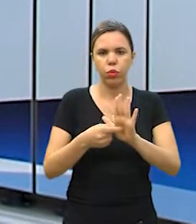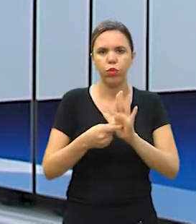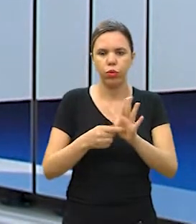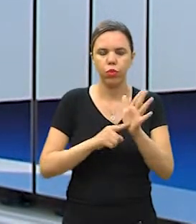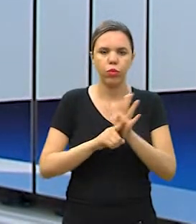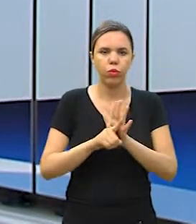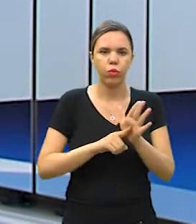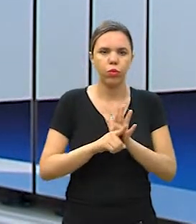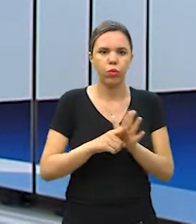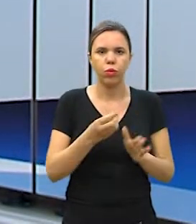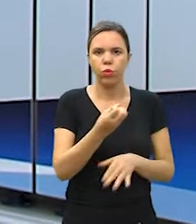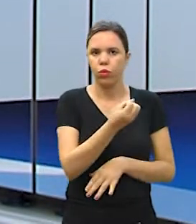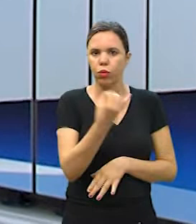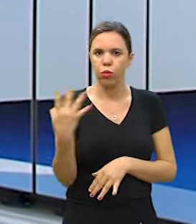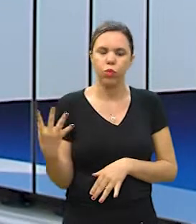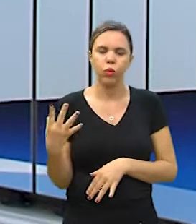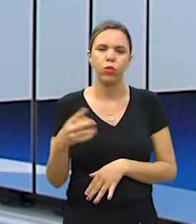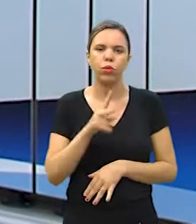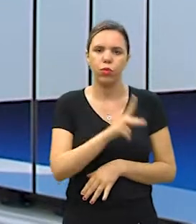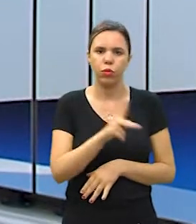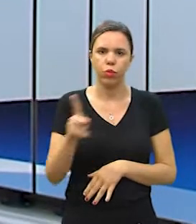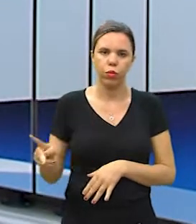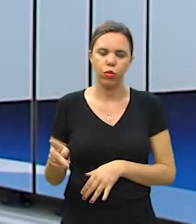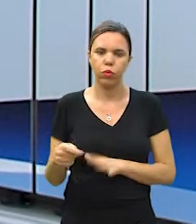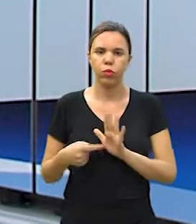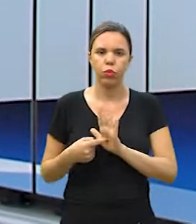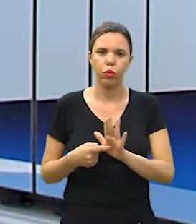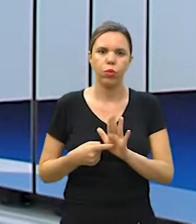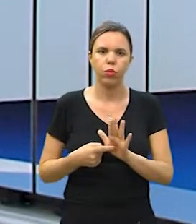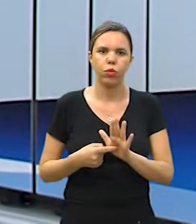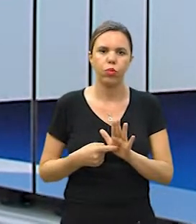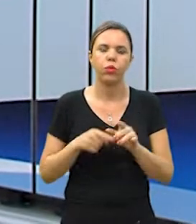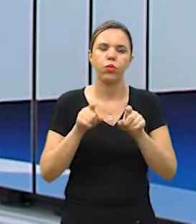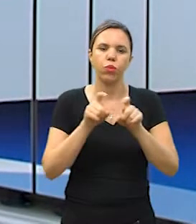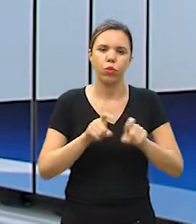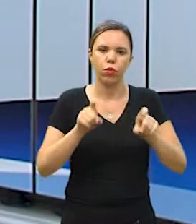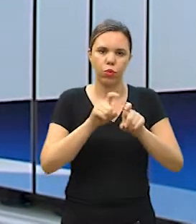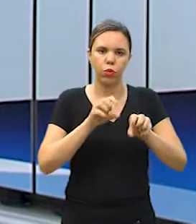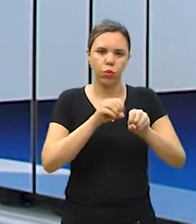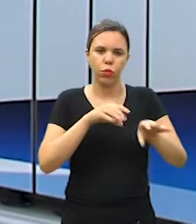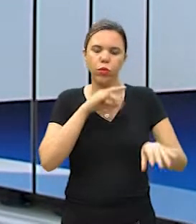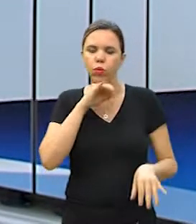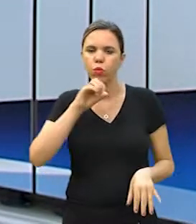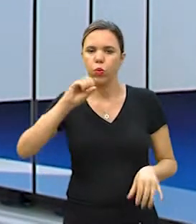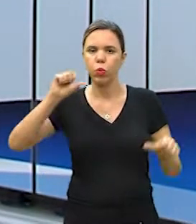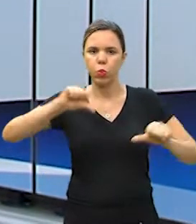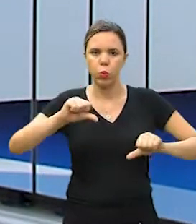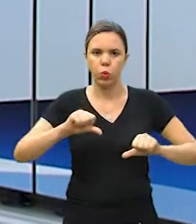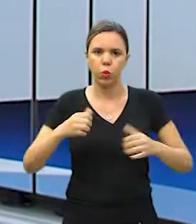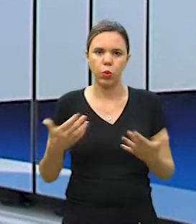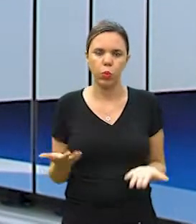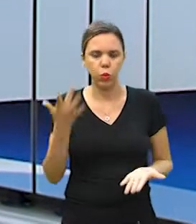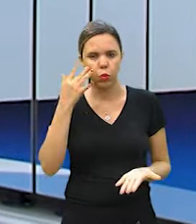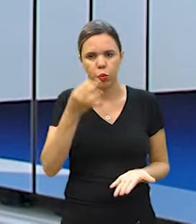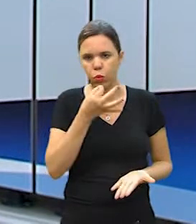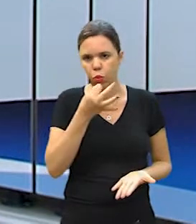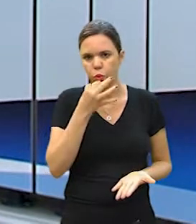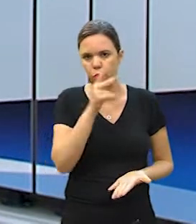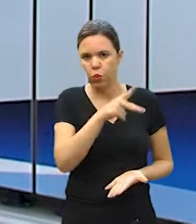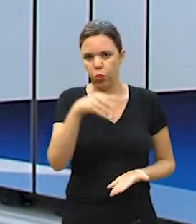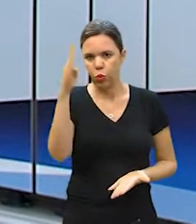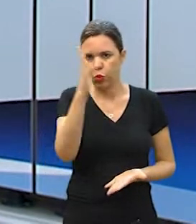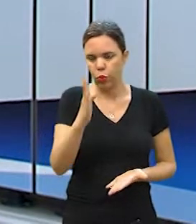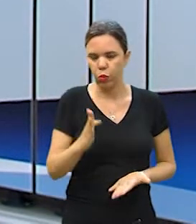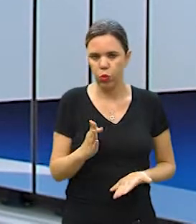apontamentos. Quase um terço dos professores classificou o ensino remoto como ruim ou péssimo. Os